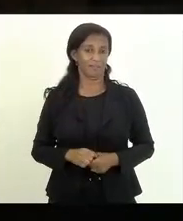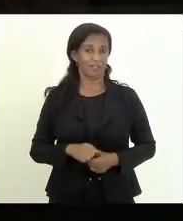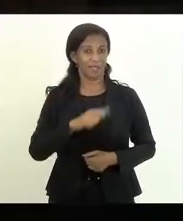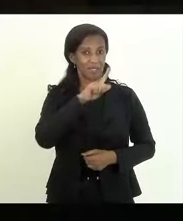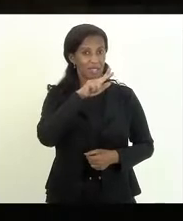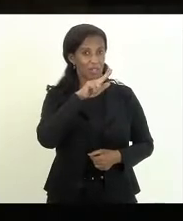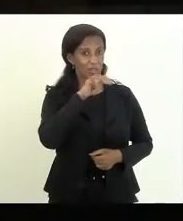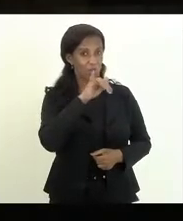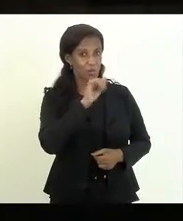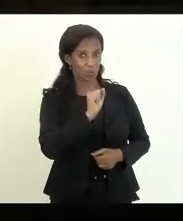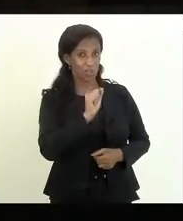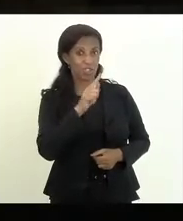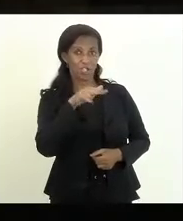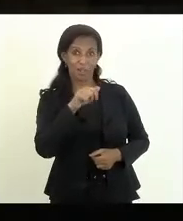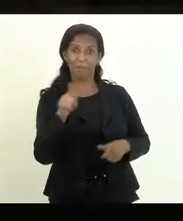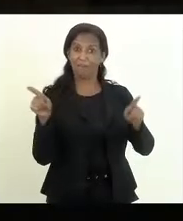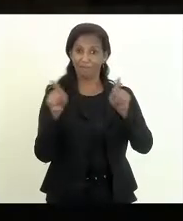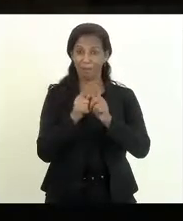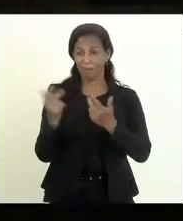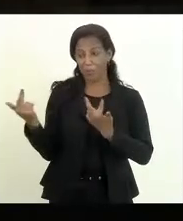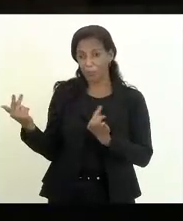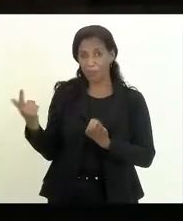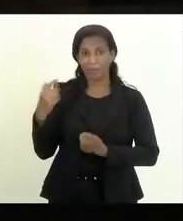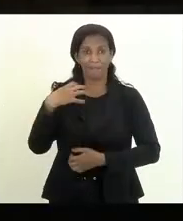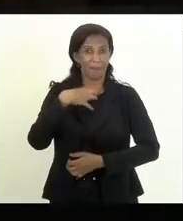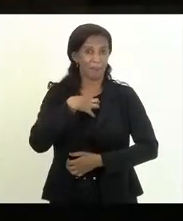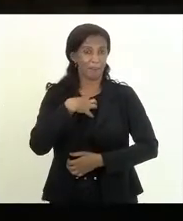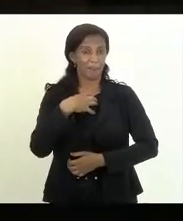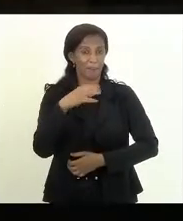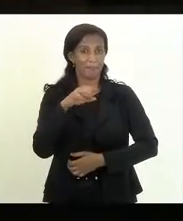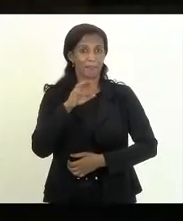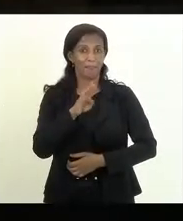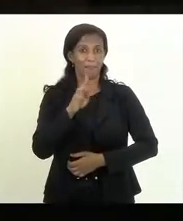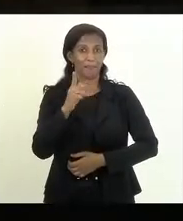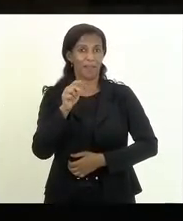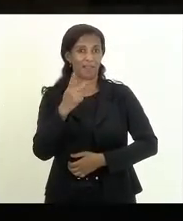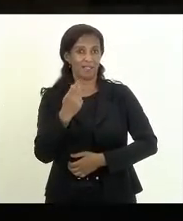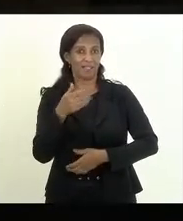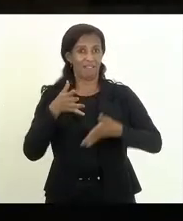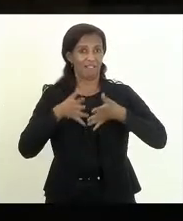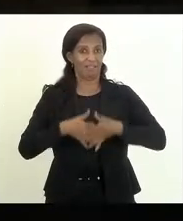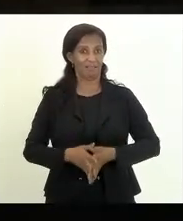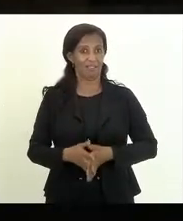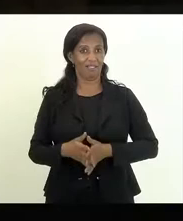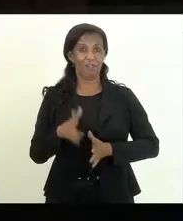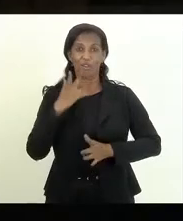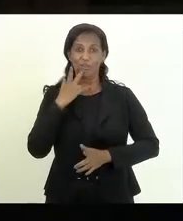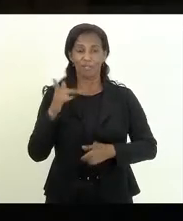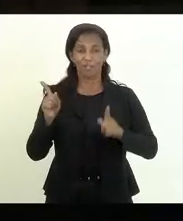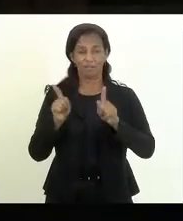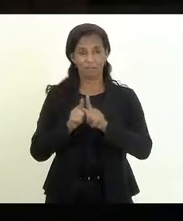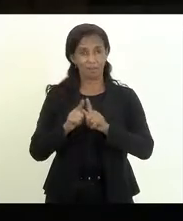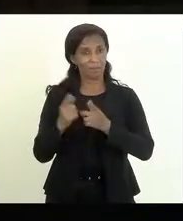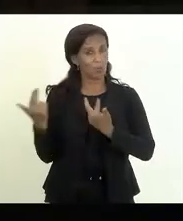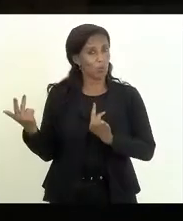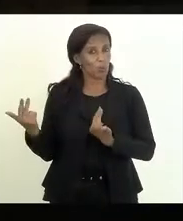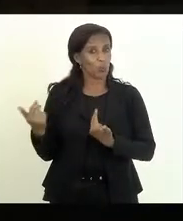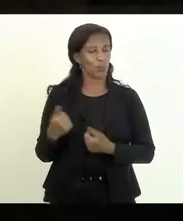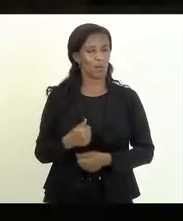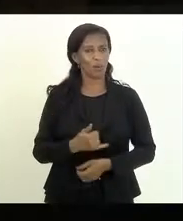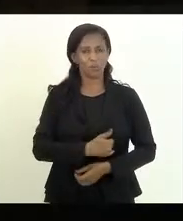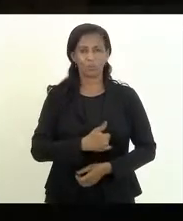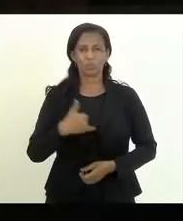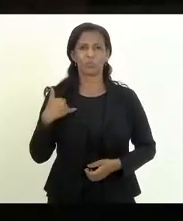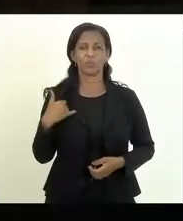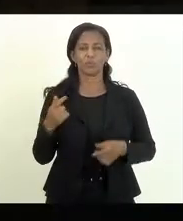Gama, baiano. Então, eu estou falando também de um conterrâneo meu, que muito me